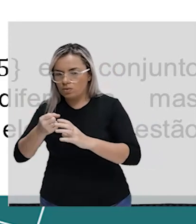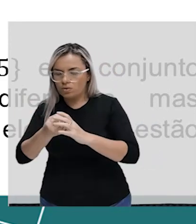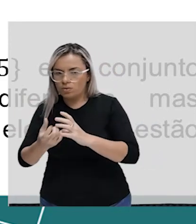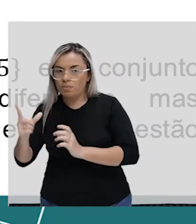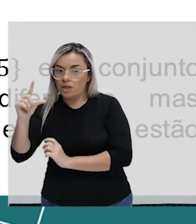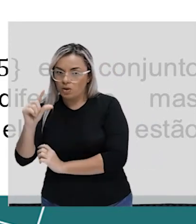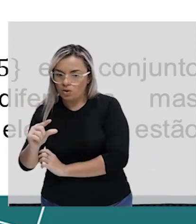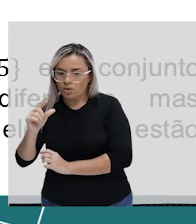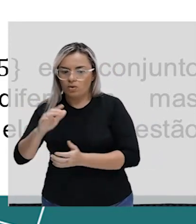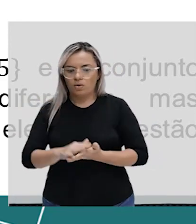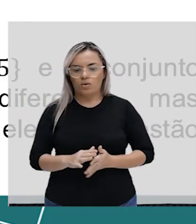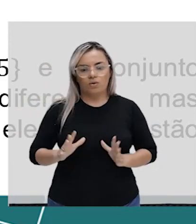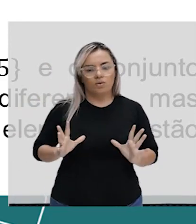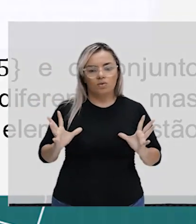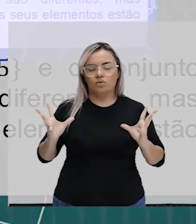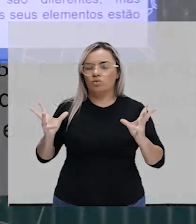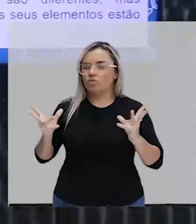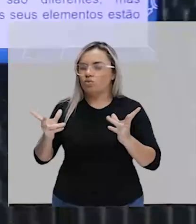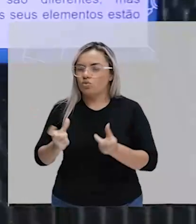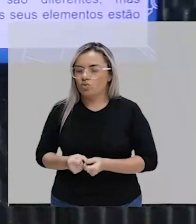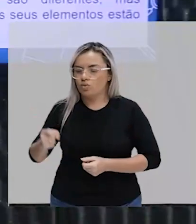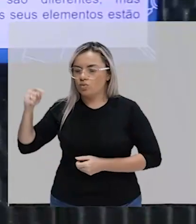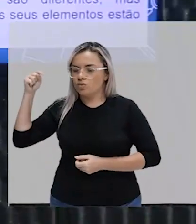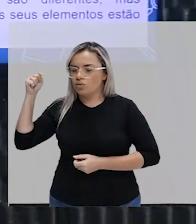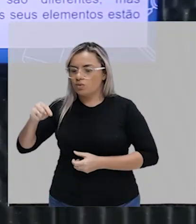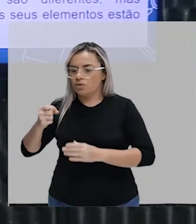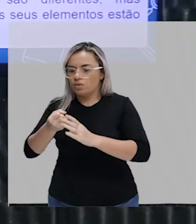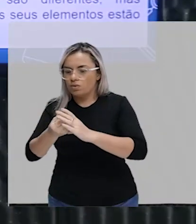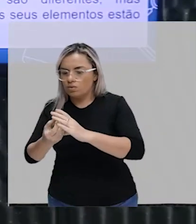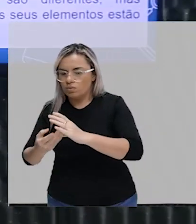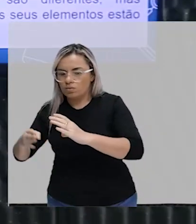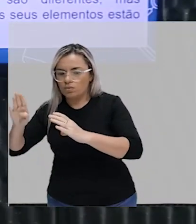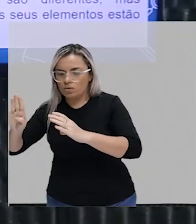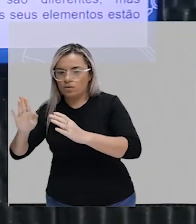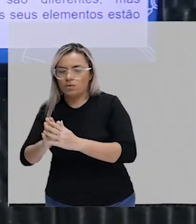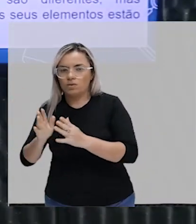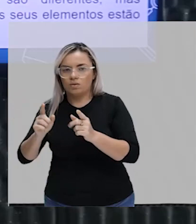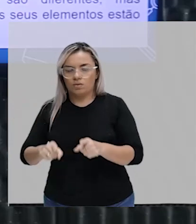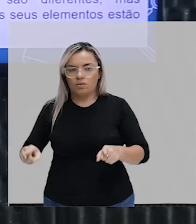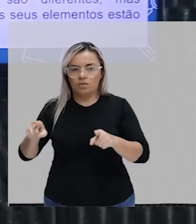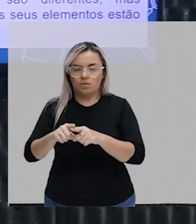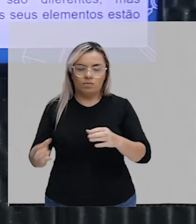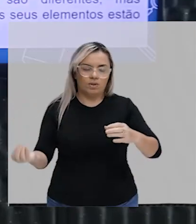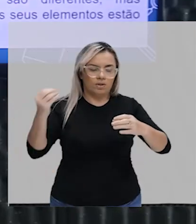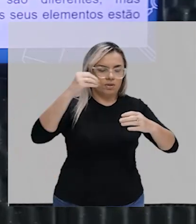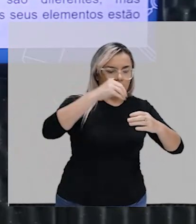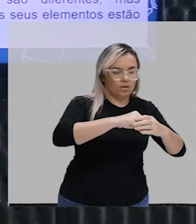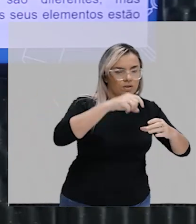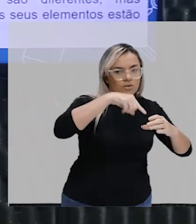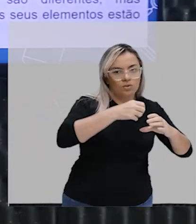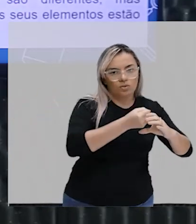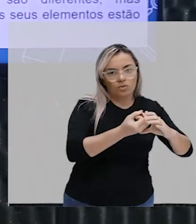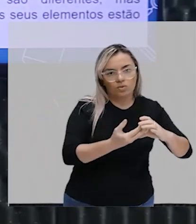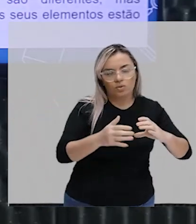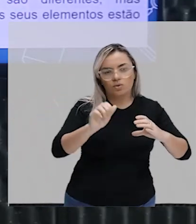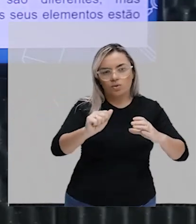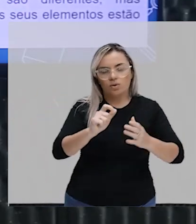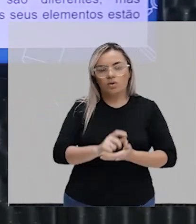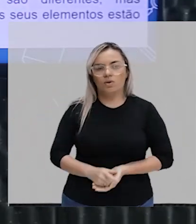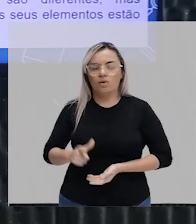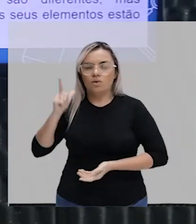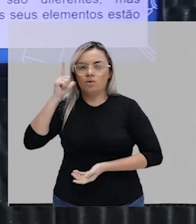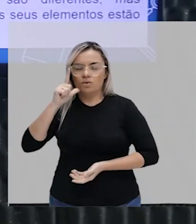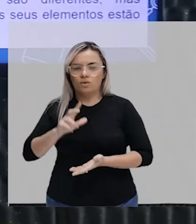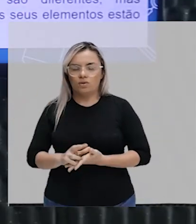conjunto B são também elementos do conjunto A. Significa dizer que eu consigo